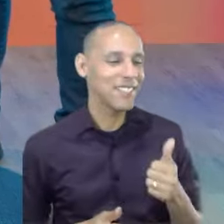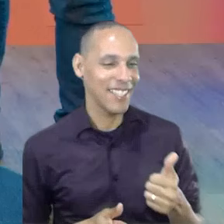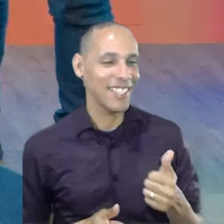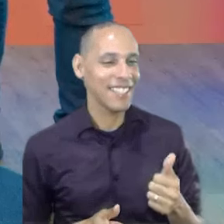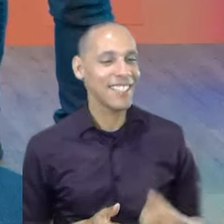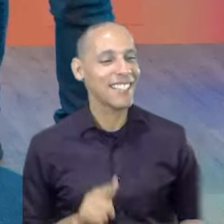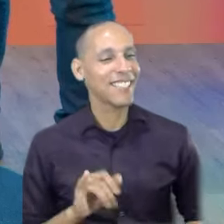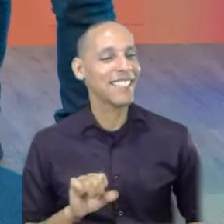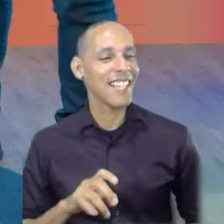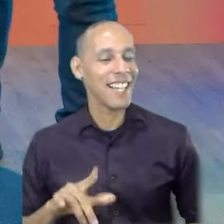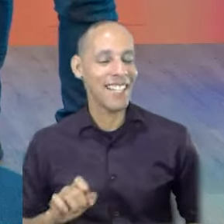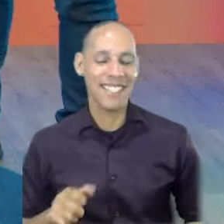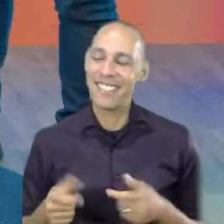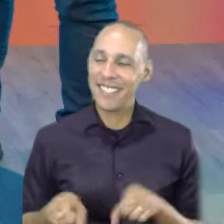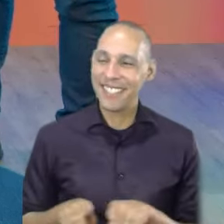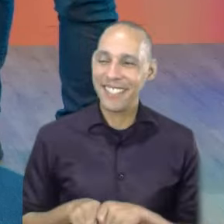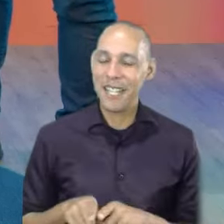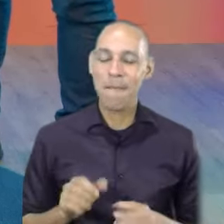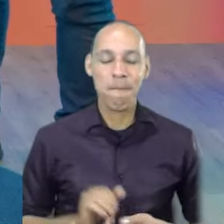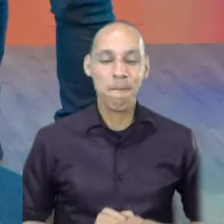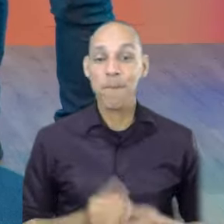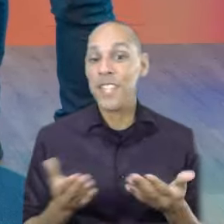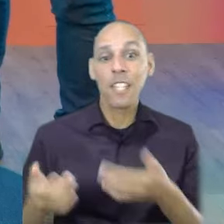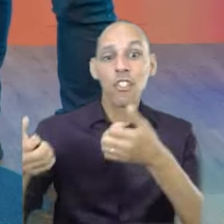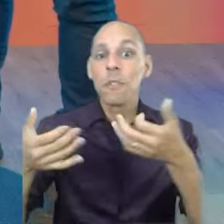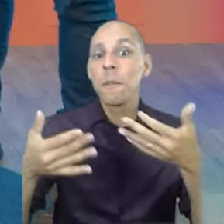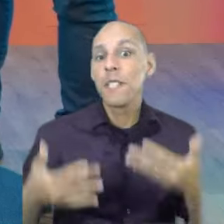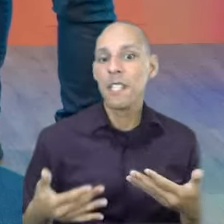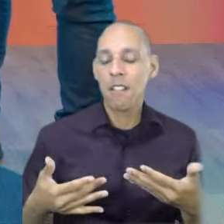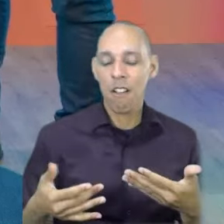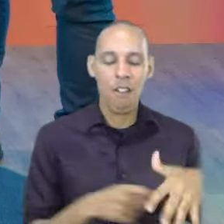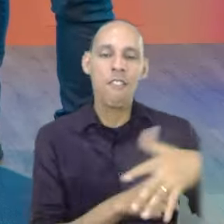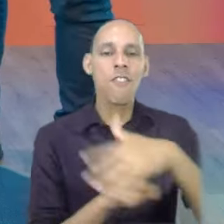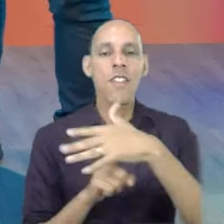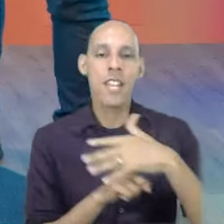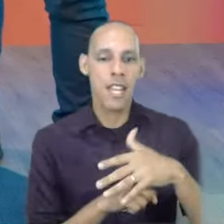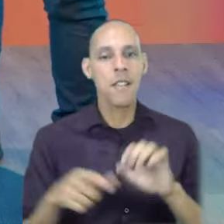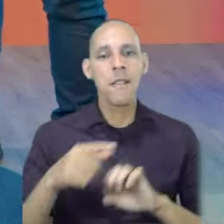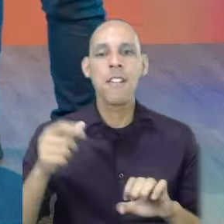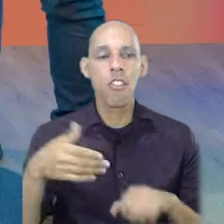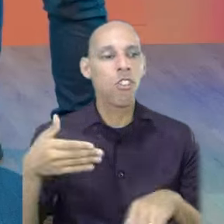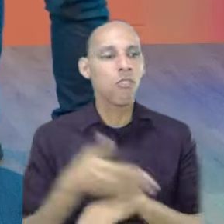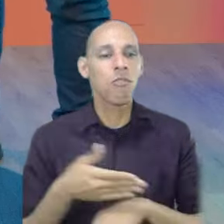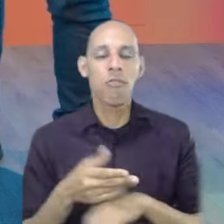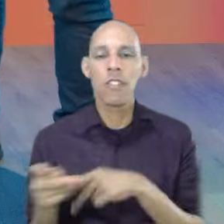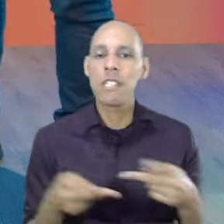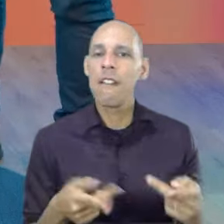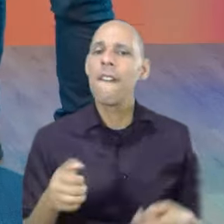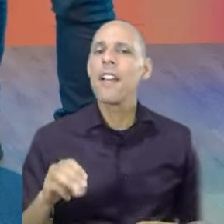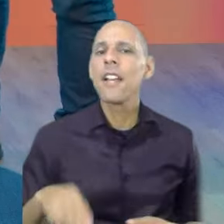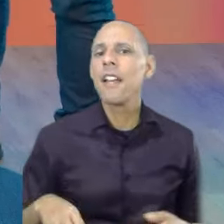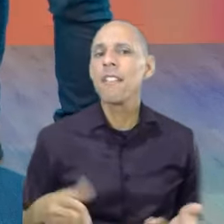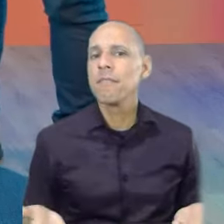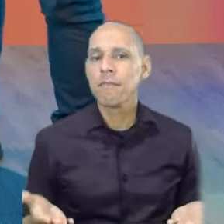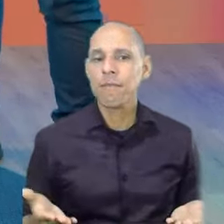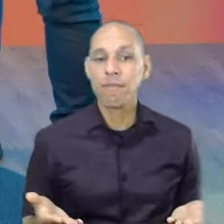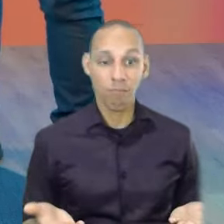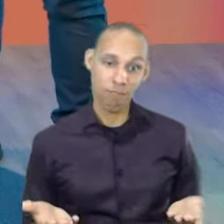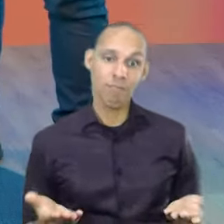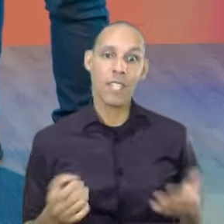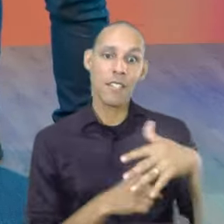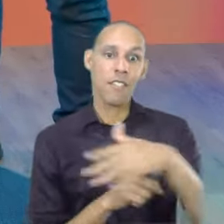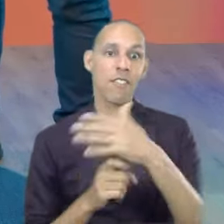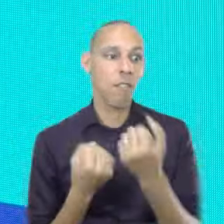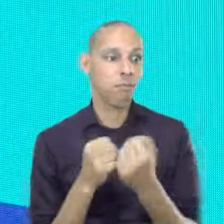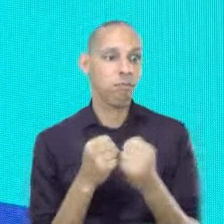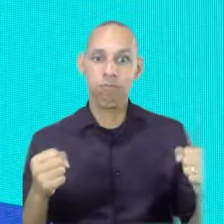também. Robaza, vamos lá falar da Feira do Empreendedor, né? Quem pode visitar a feira? Olha, a feira é um grande evento, é o grande hub de empreendedorismo que nós